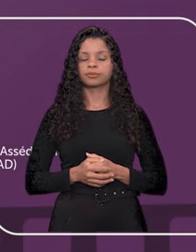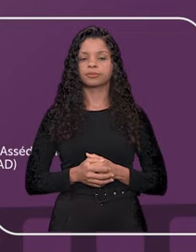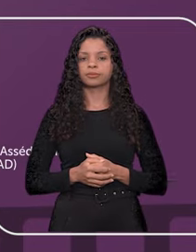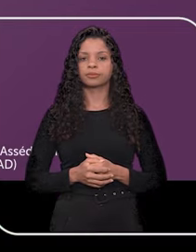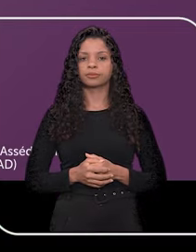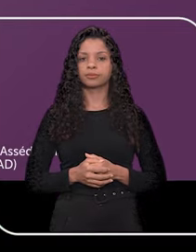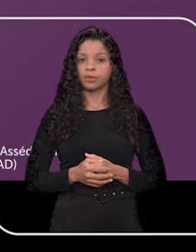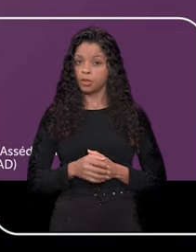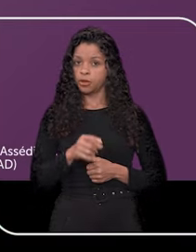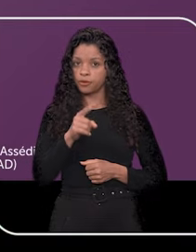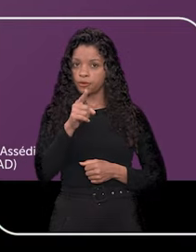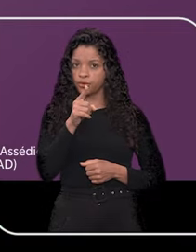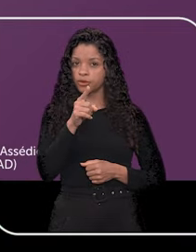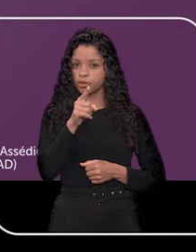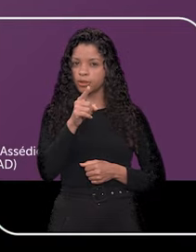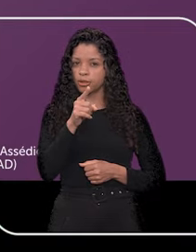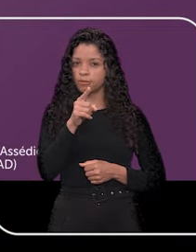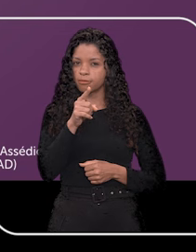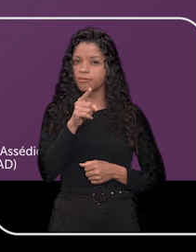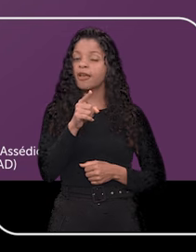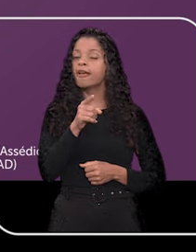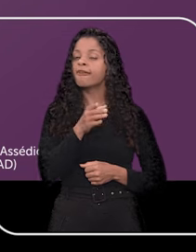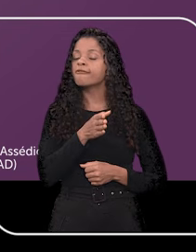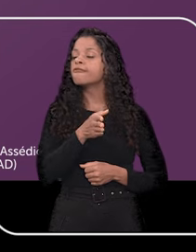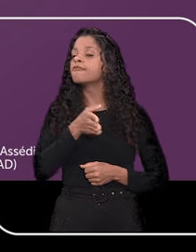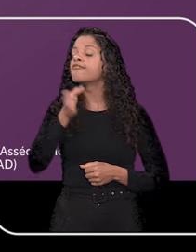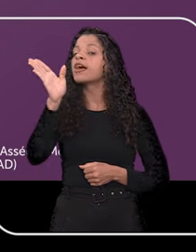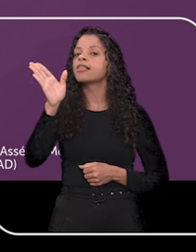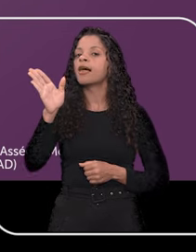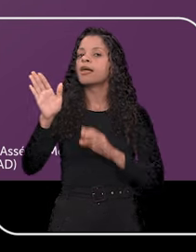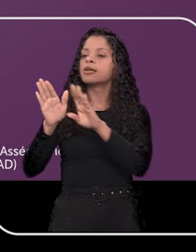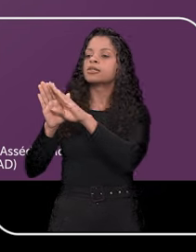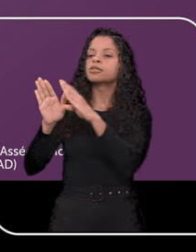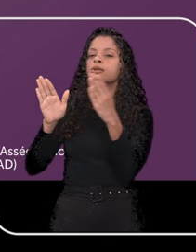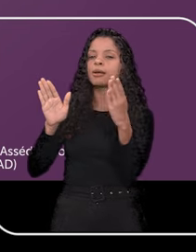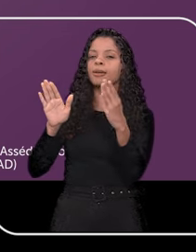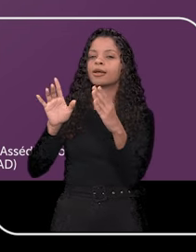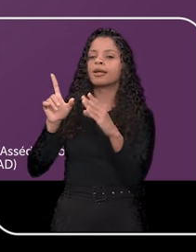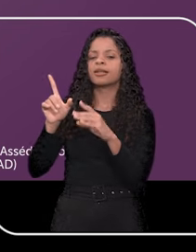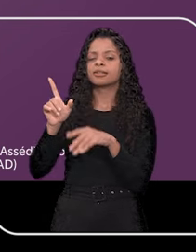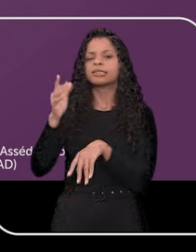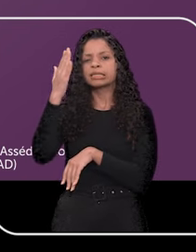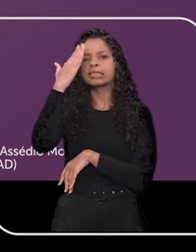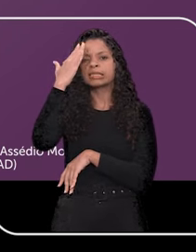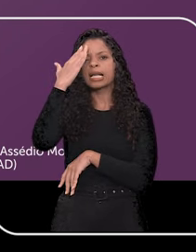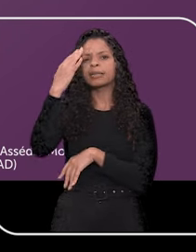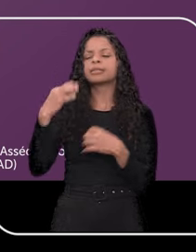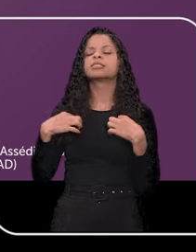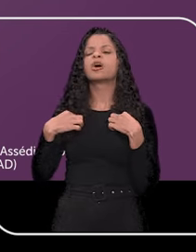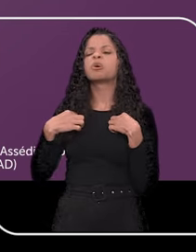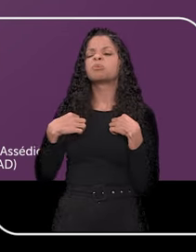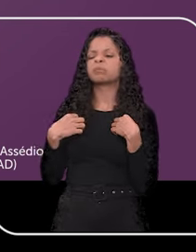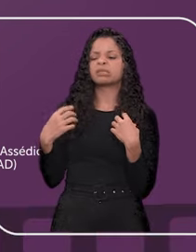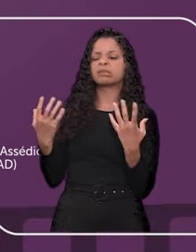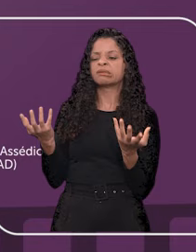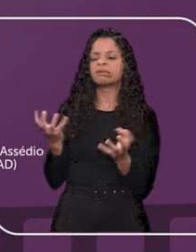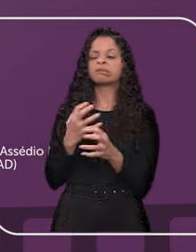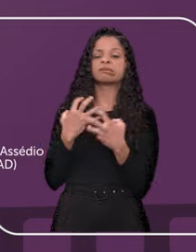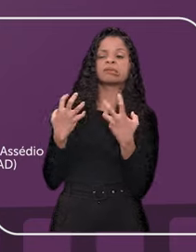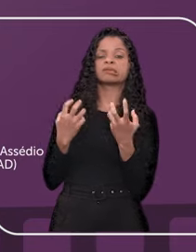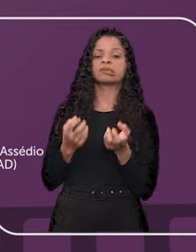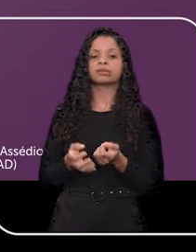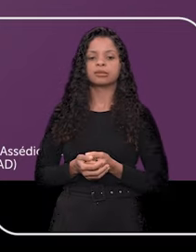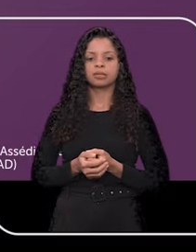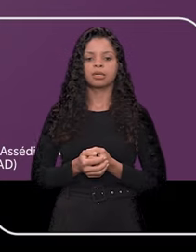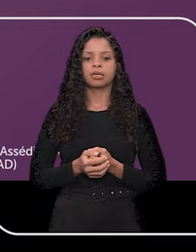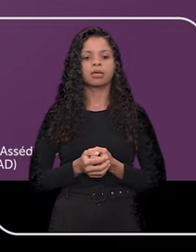trabalho você vai até o seu armário e escolhe digamos este suéter horroroso por exemplo